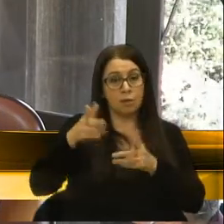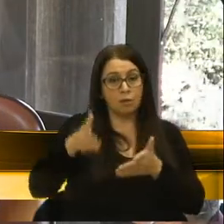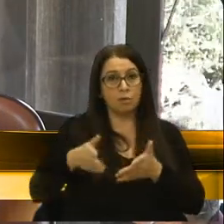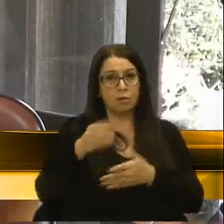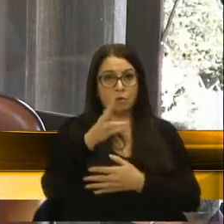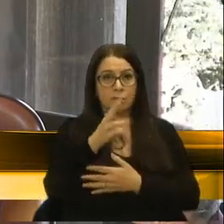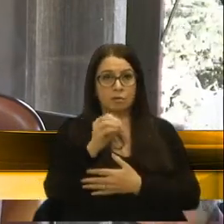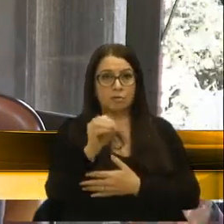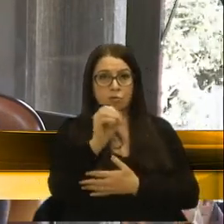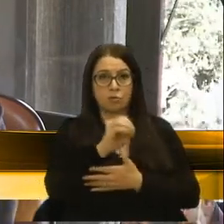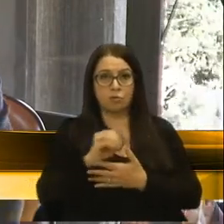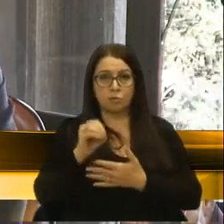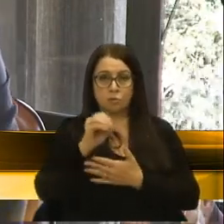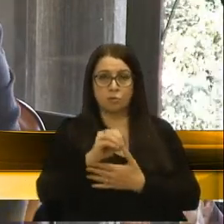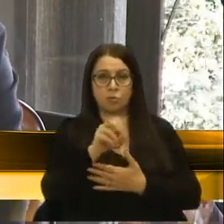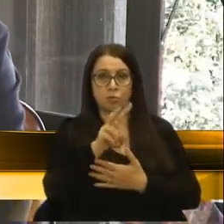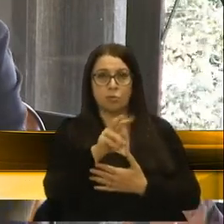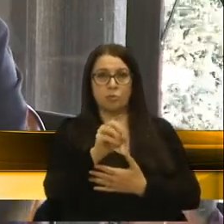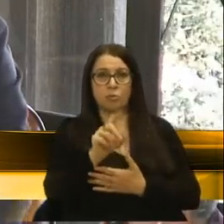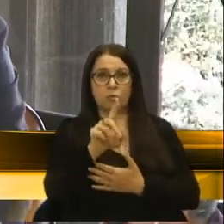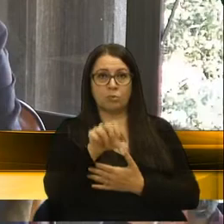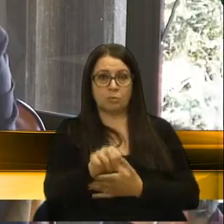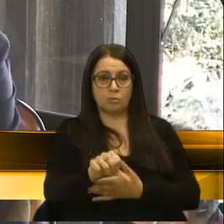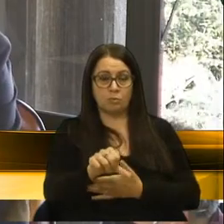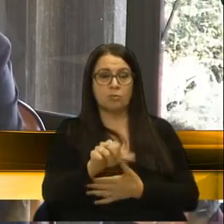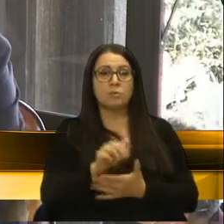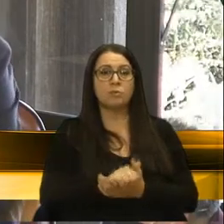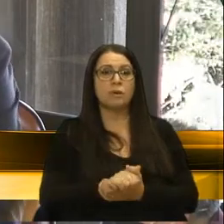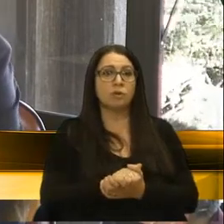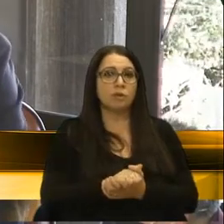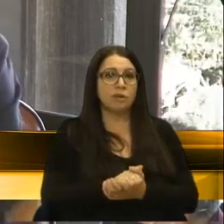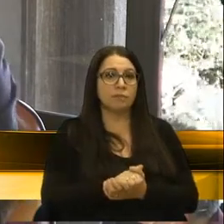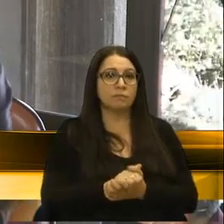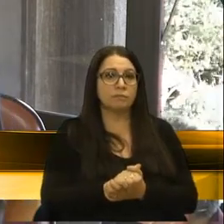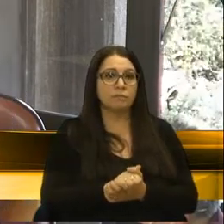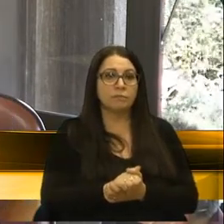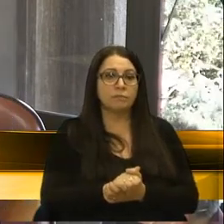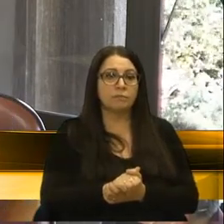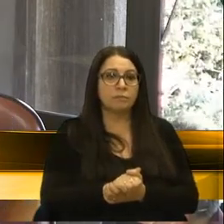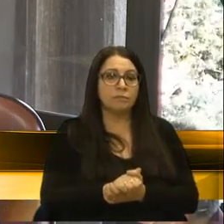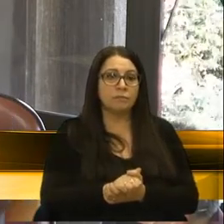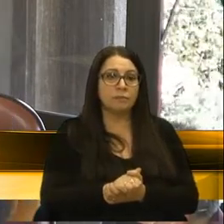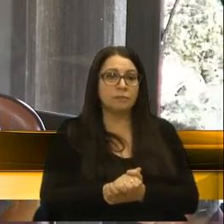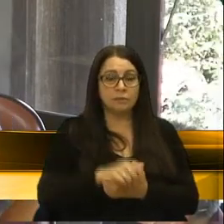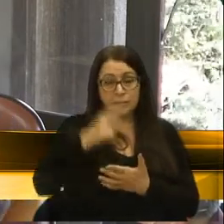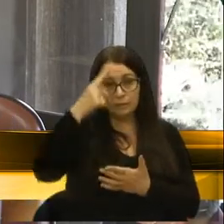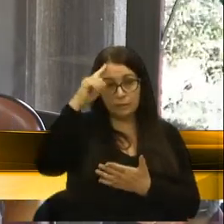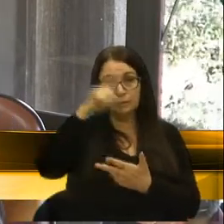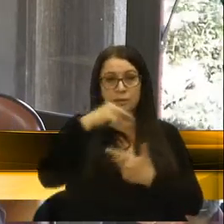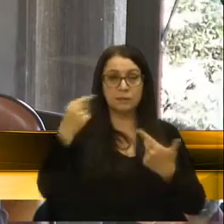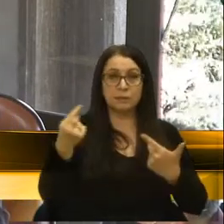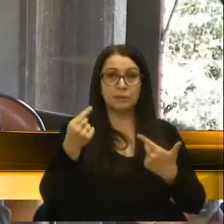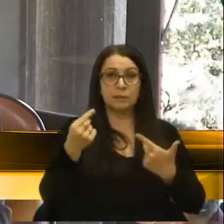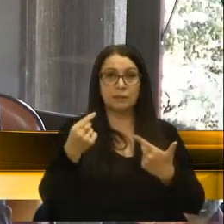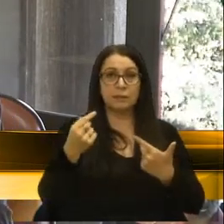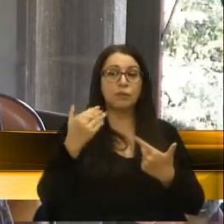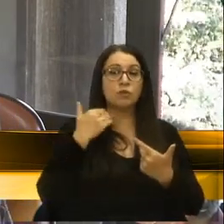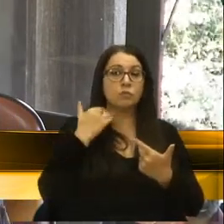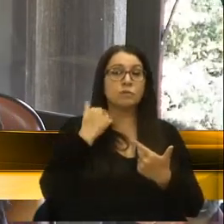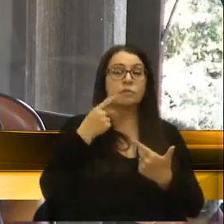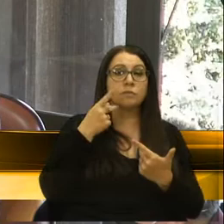30 de outubro de 2019. Para se ter uma ideia, a magistrada